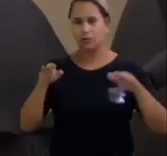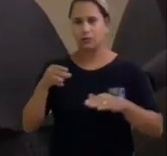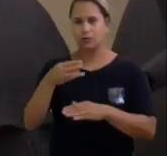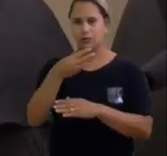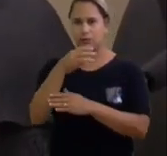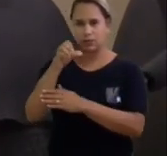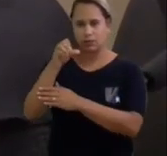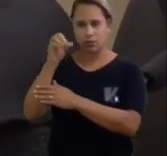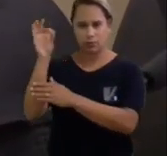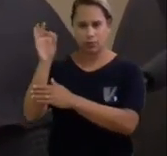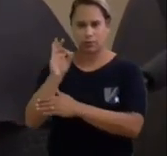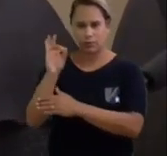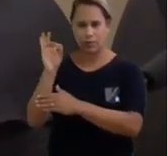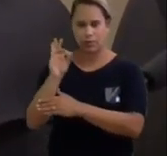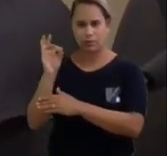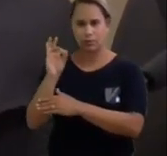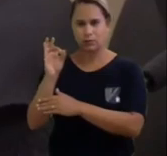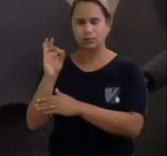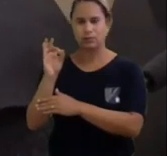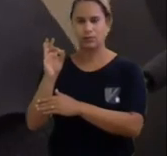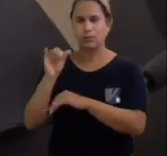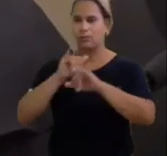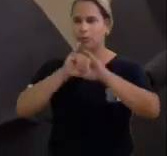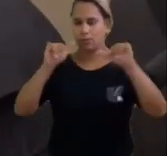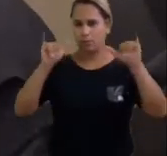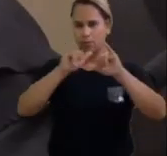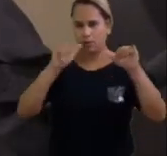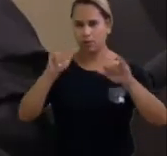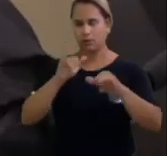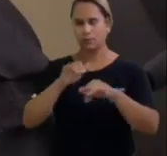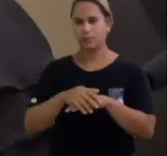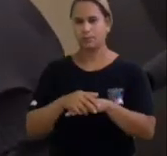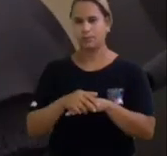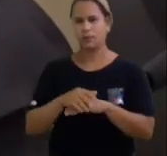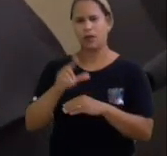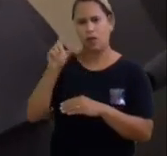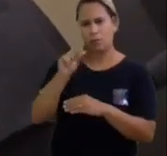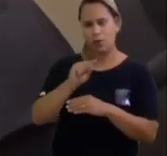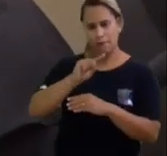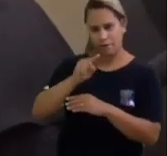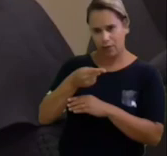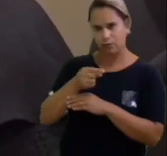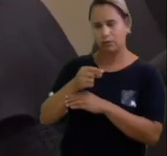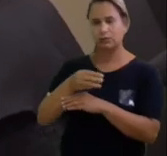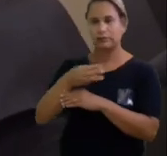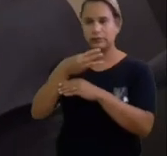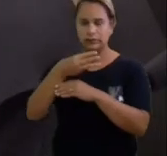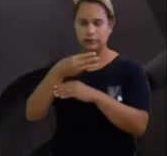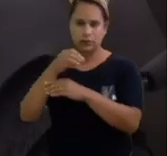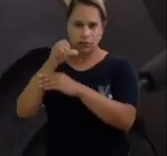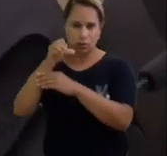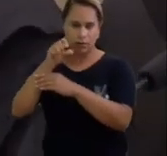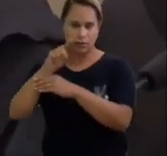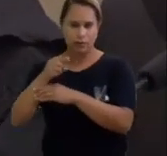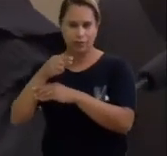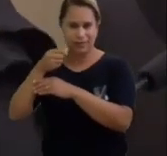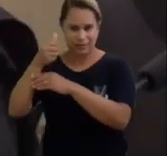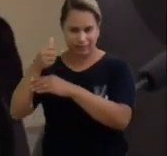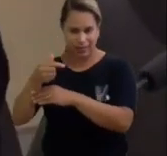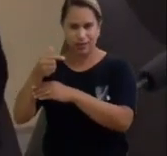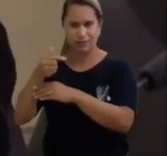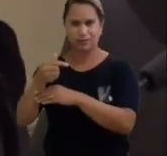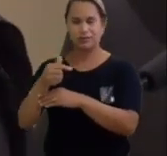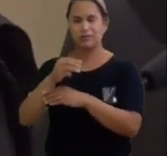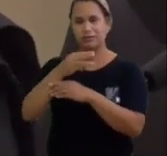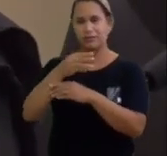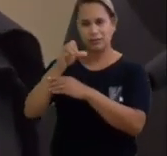campanha. Há uma redução depois da vírgula, de 39,7 cai para 39,1. E é este o parâmetro,